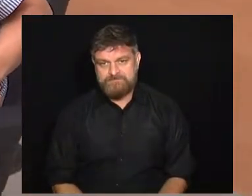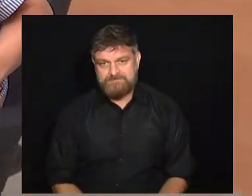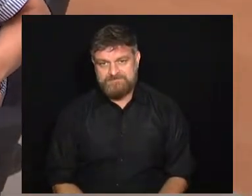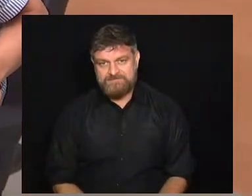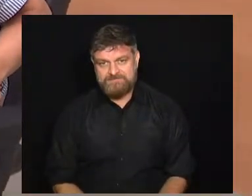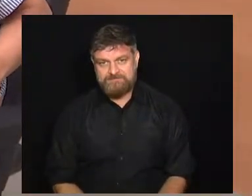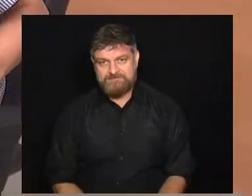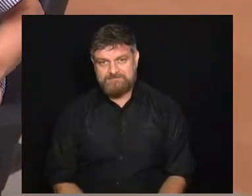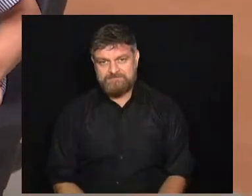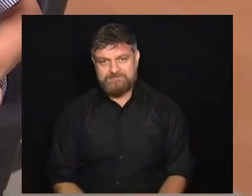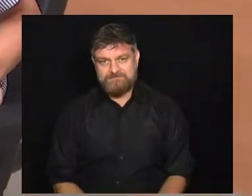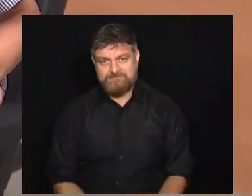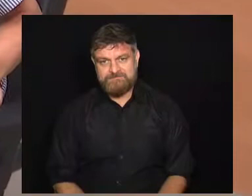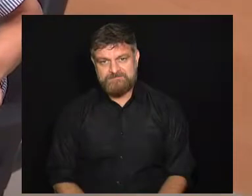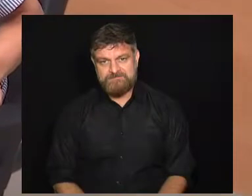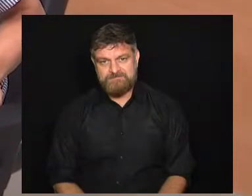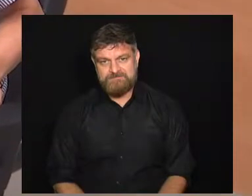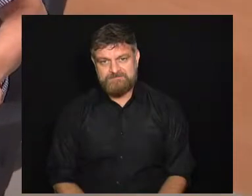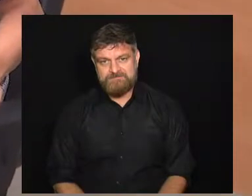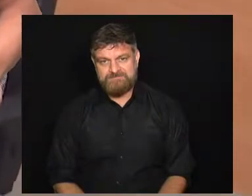A filmadora... Desculpa aqui.